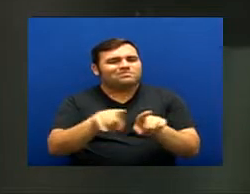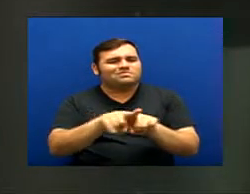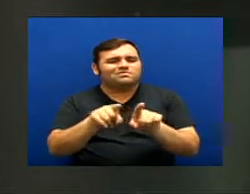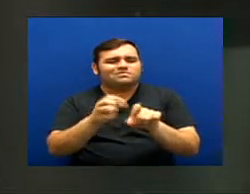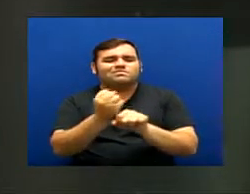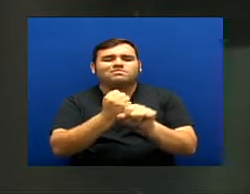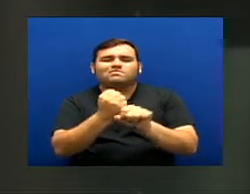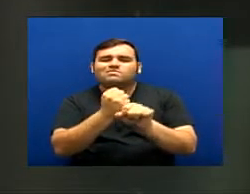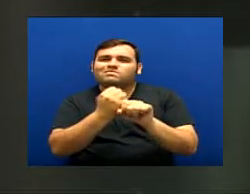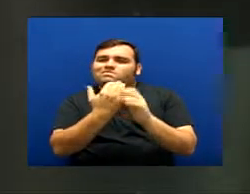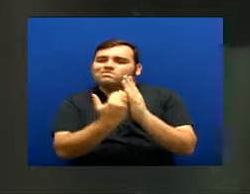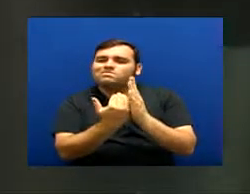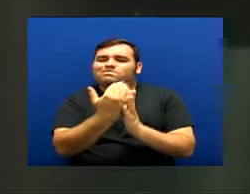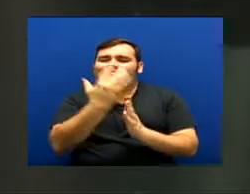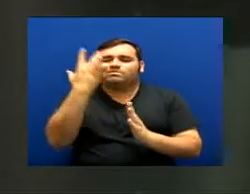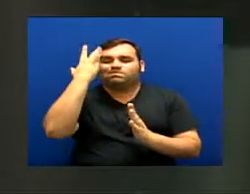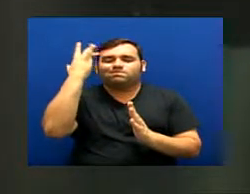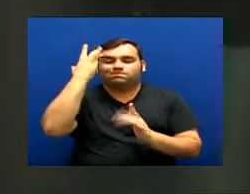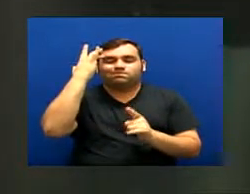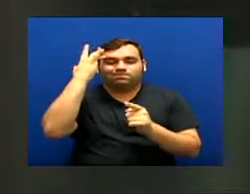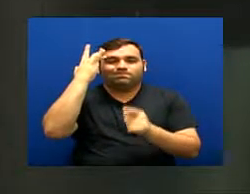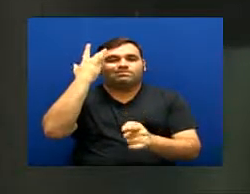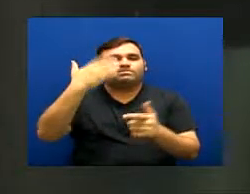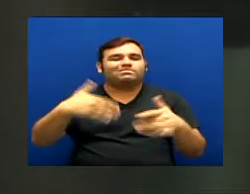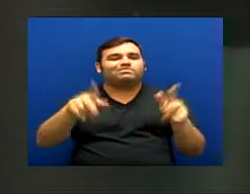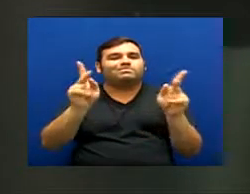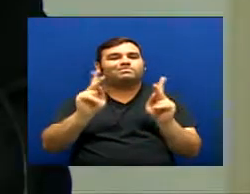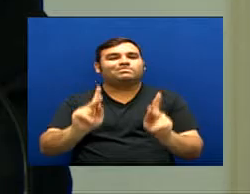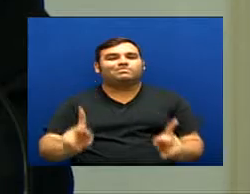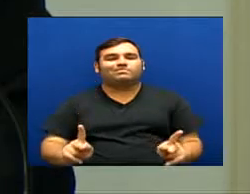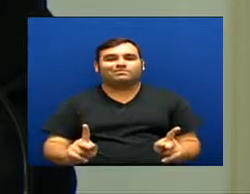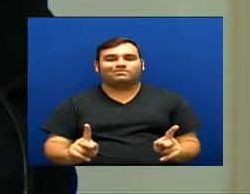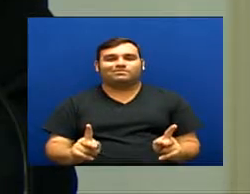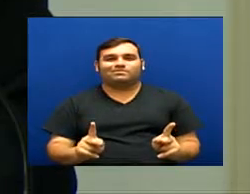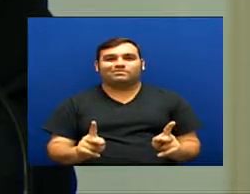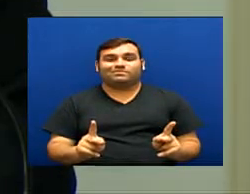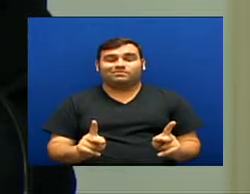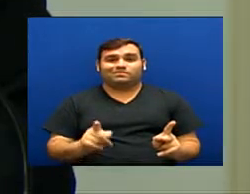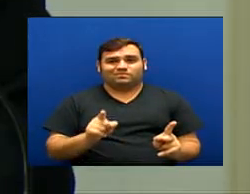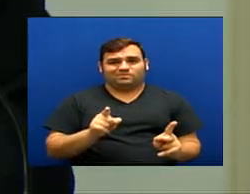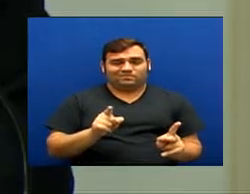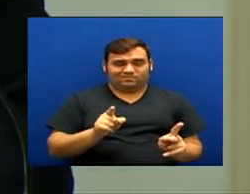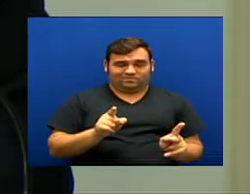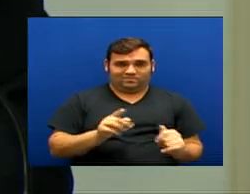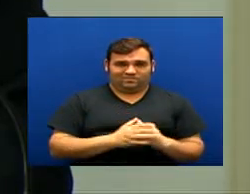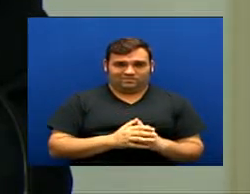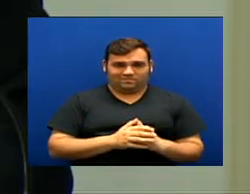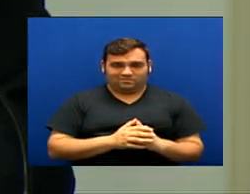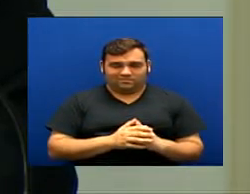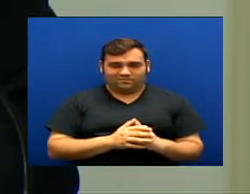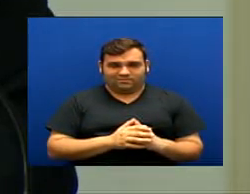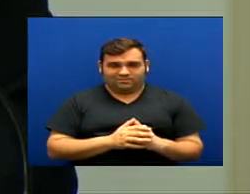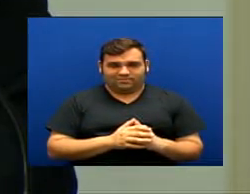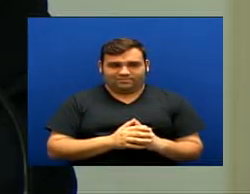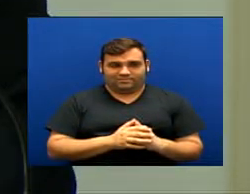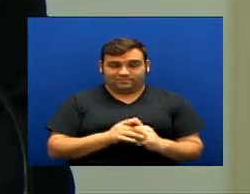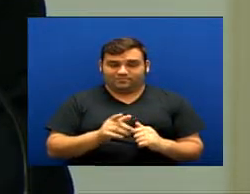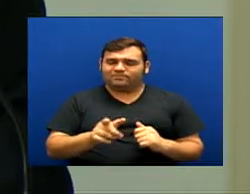Deus abençoe e que, nesta noite, nós possamos glorificar a